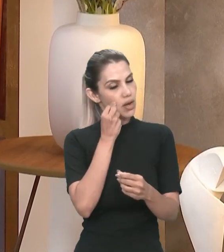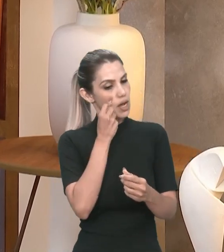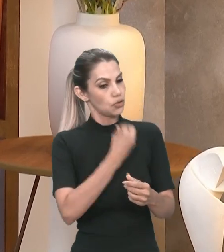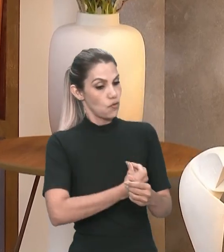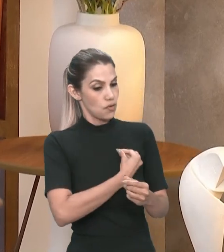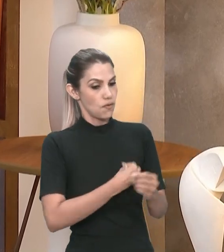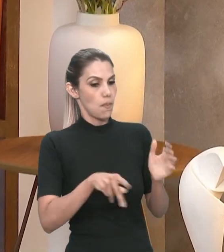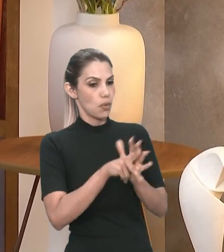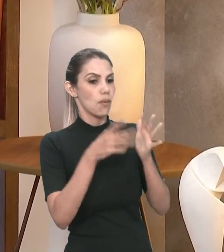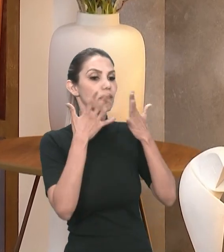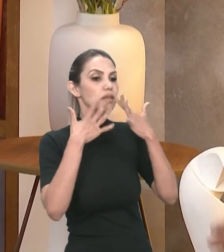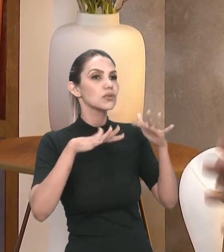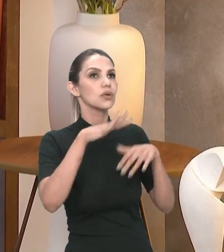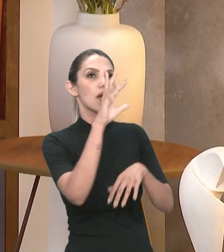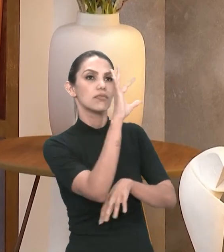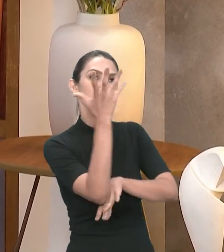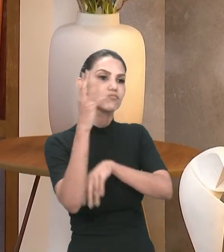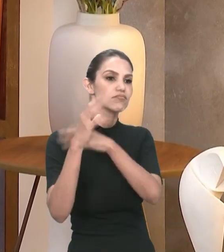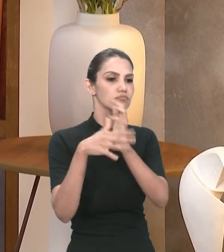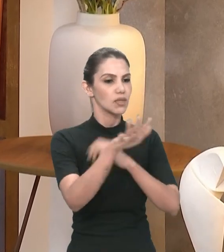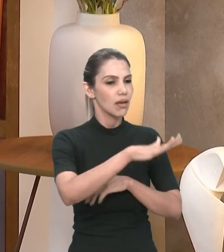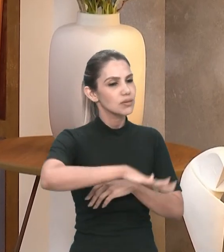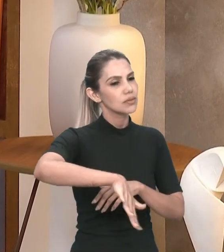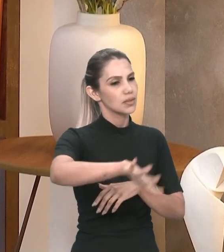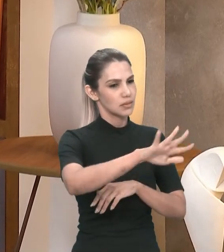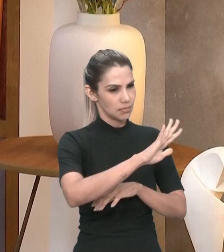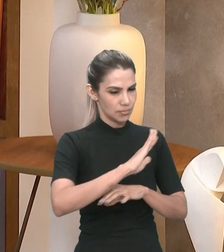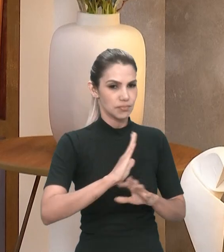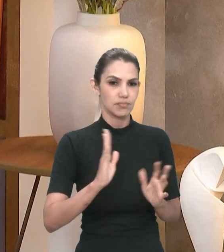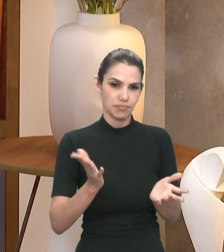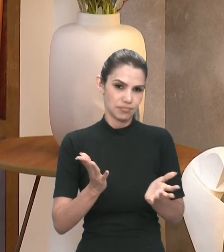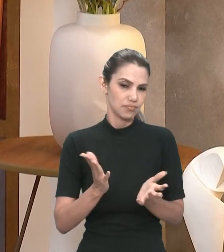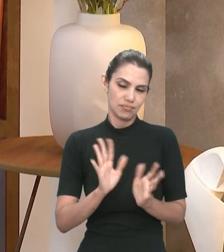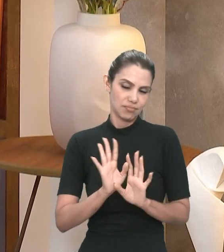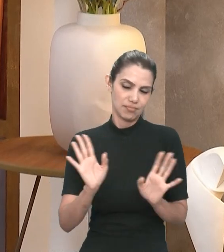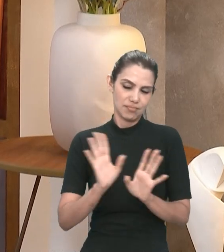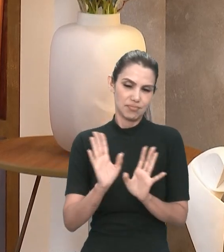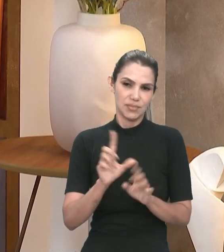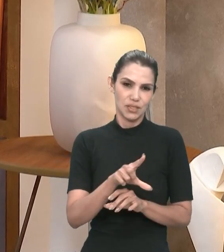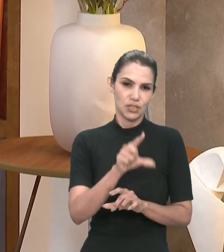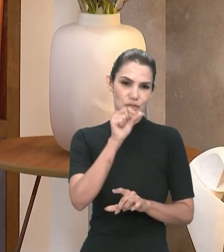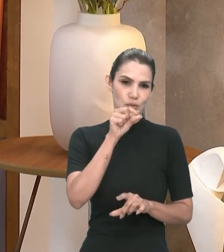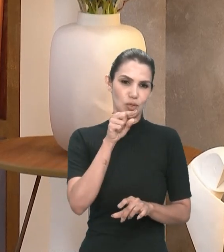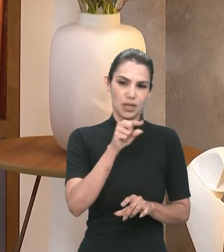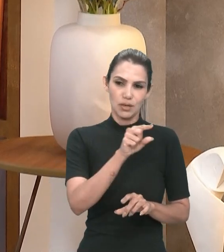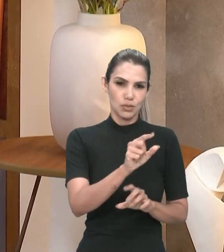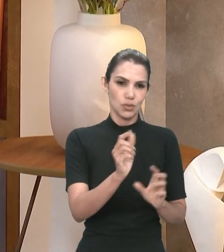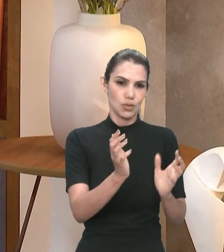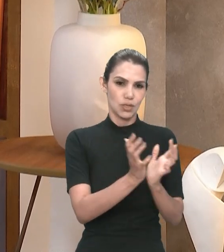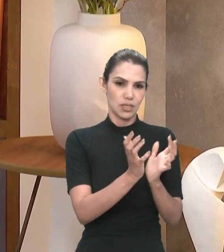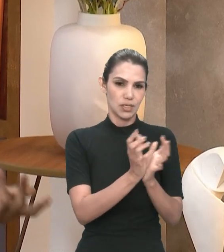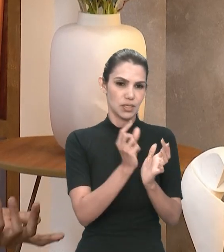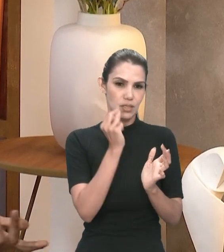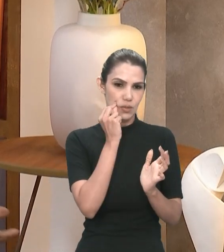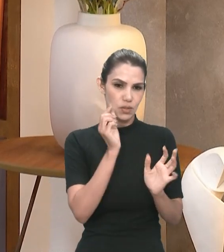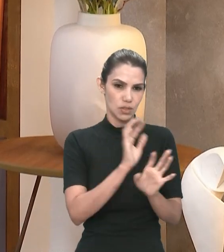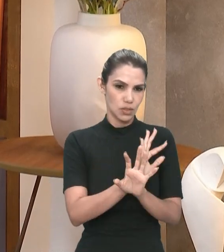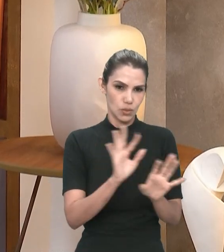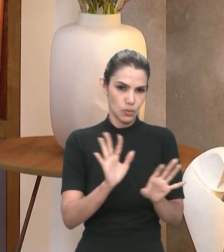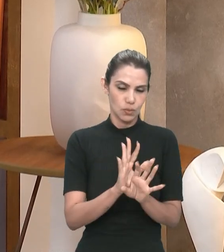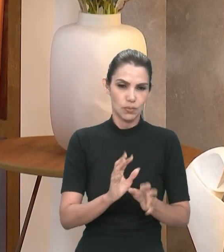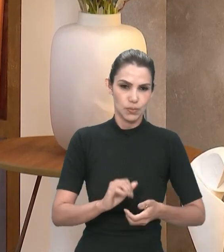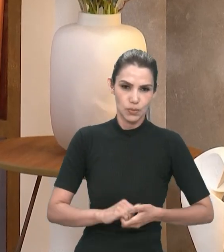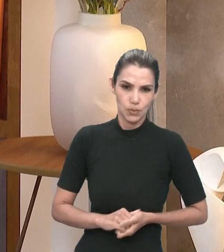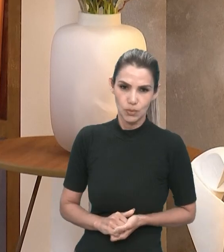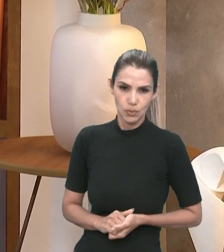roedores. Só que é isso, a gente escolheu esses roedores e a gente acabou escolhendo eles e não as pacas, e